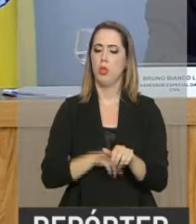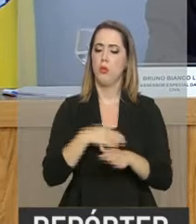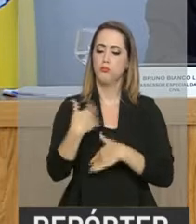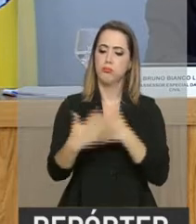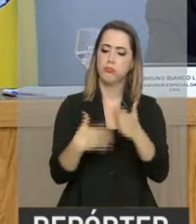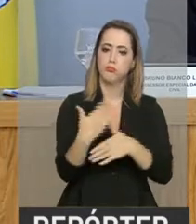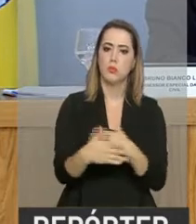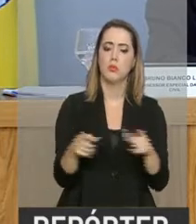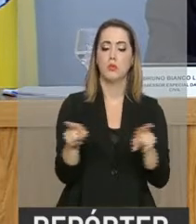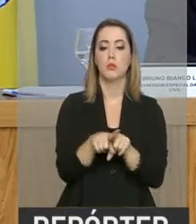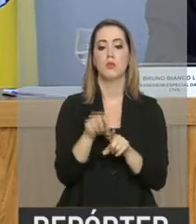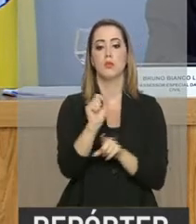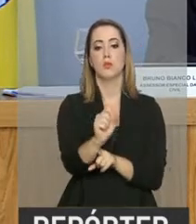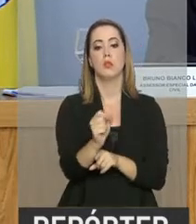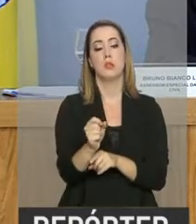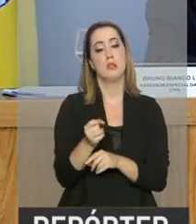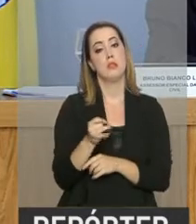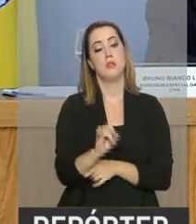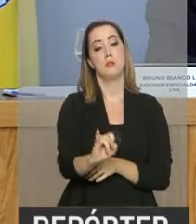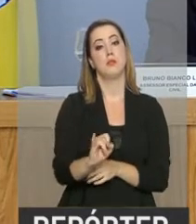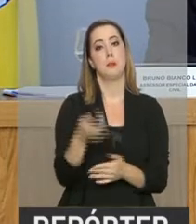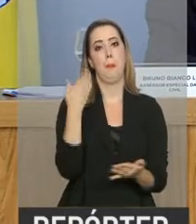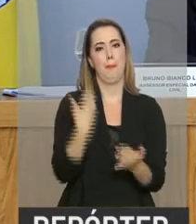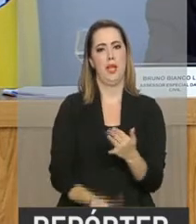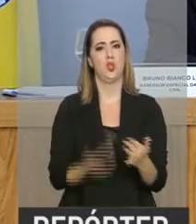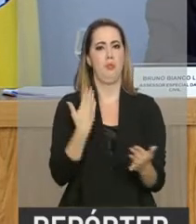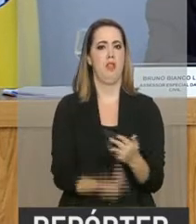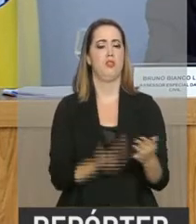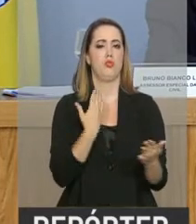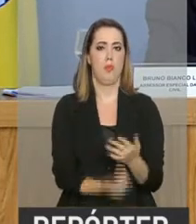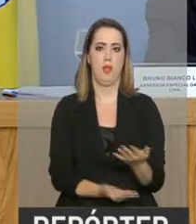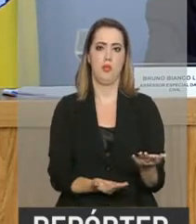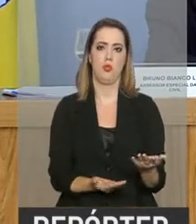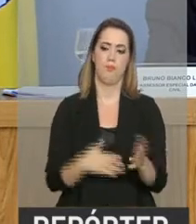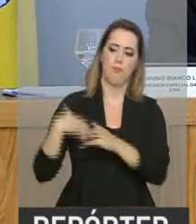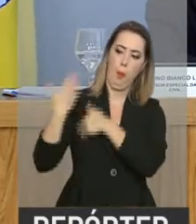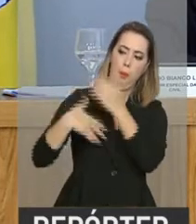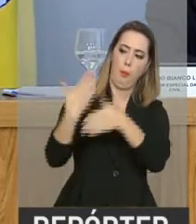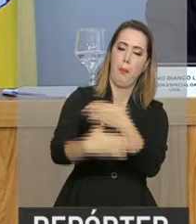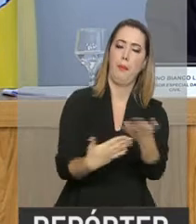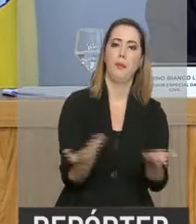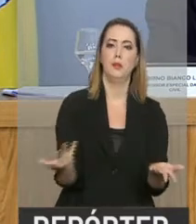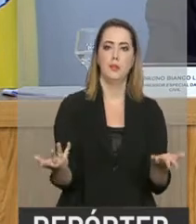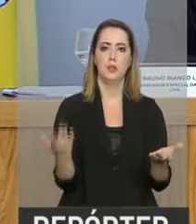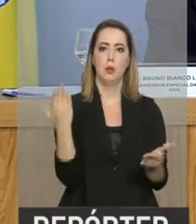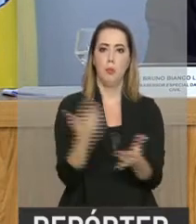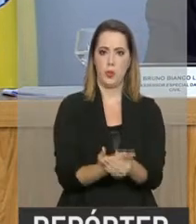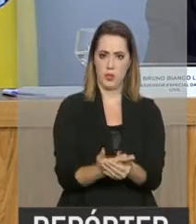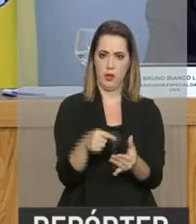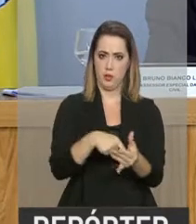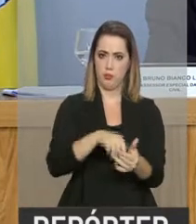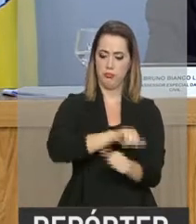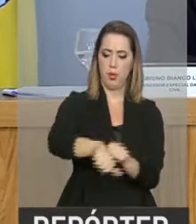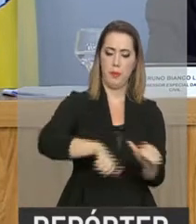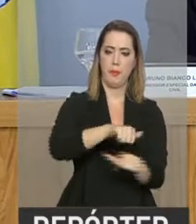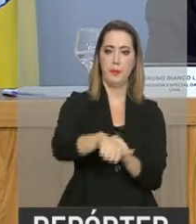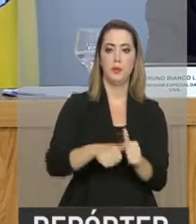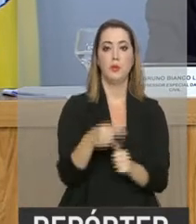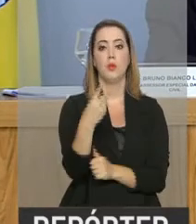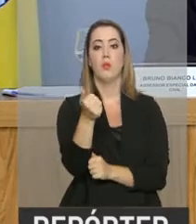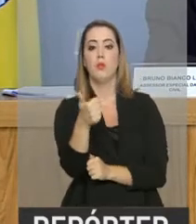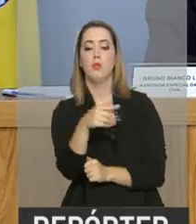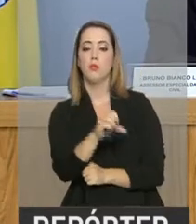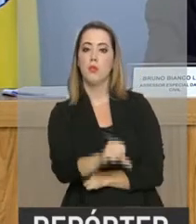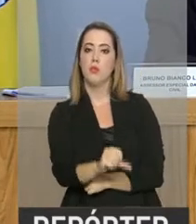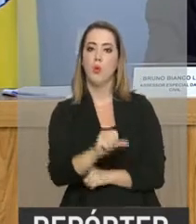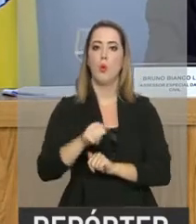caso venha a se perder muito ao longo do processo que em 2019